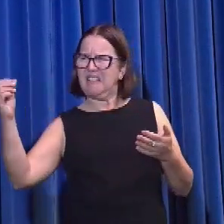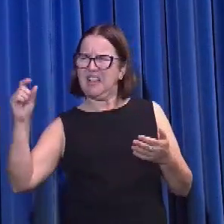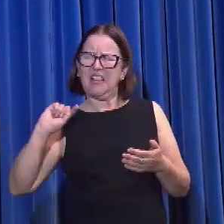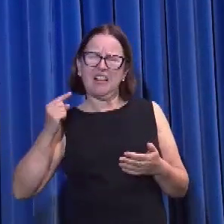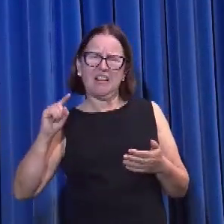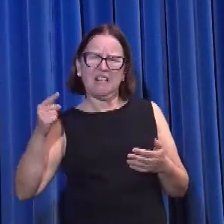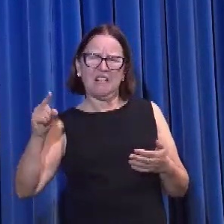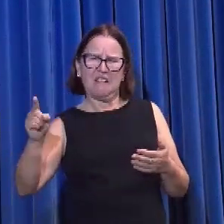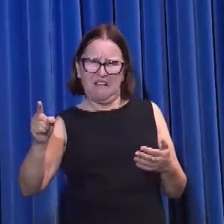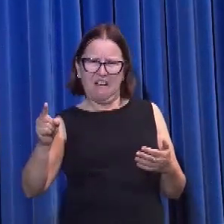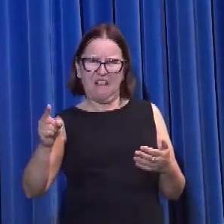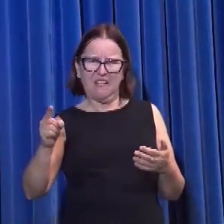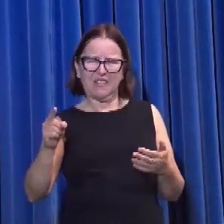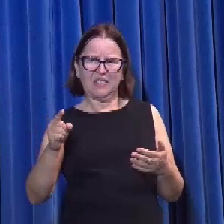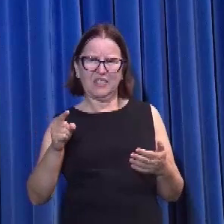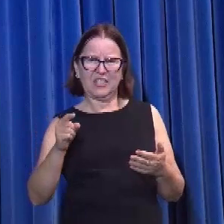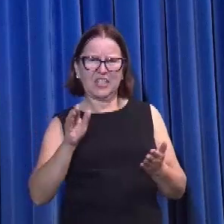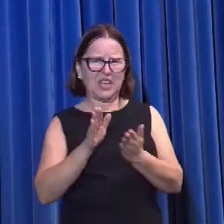com os porcos.